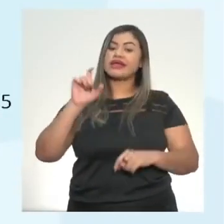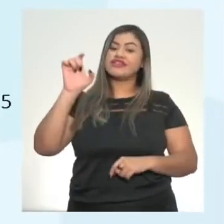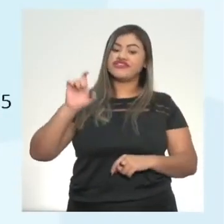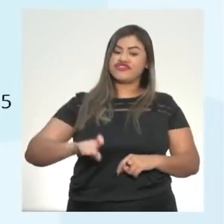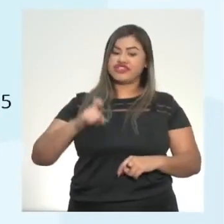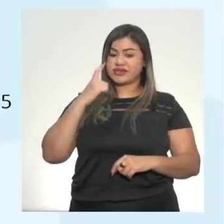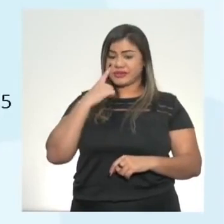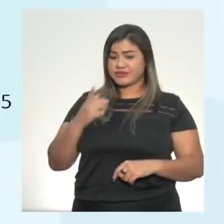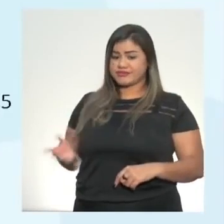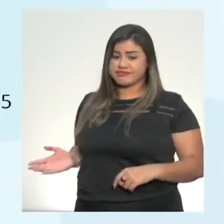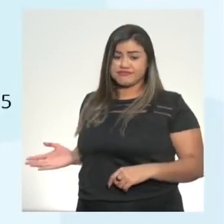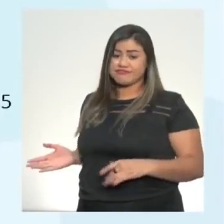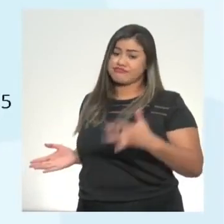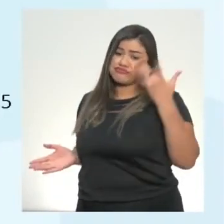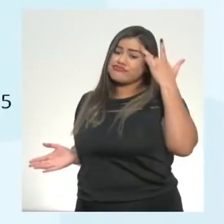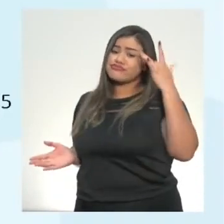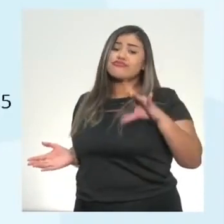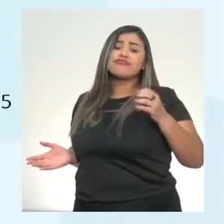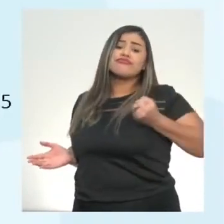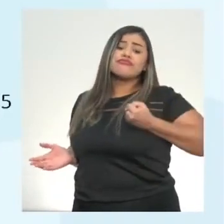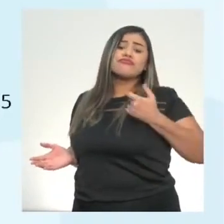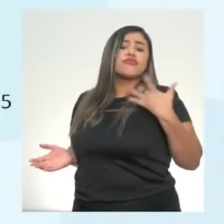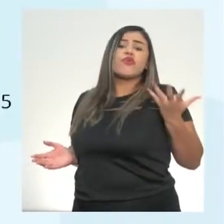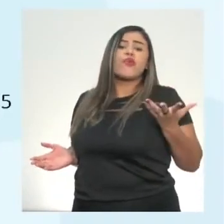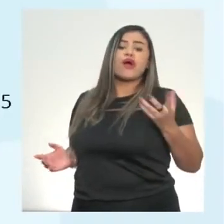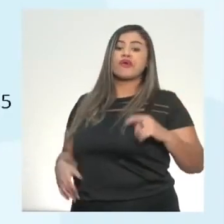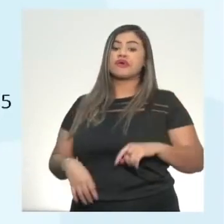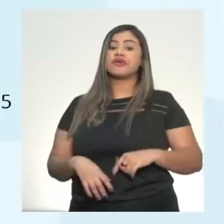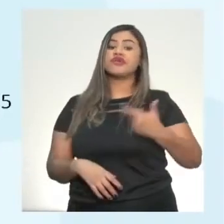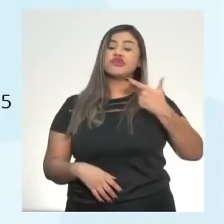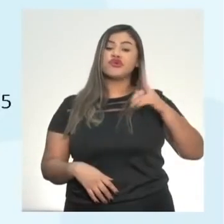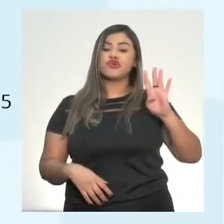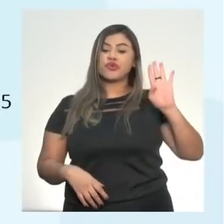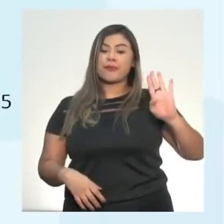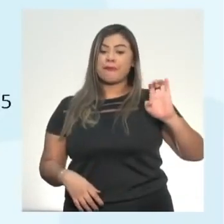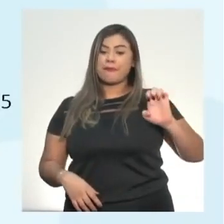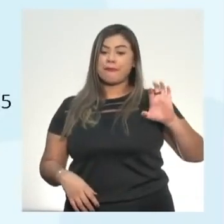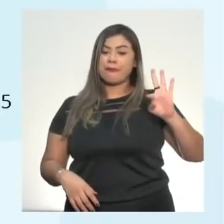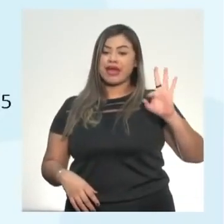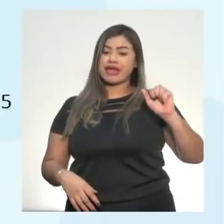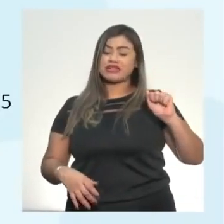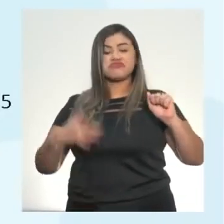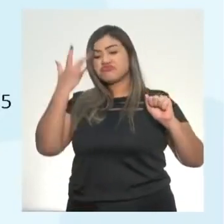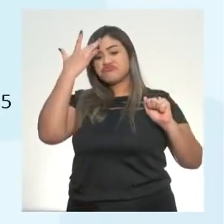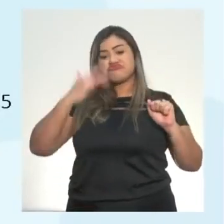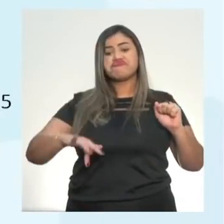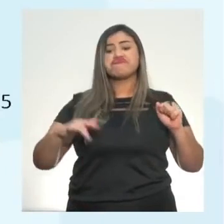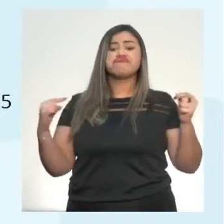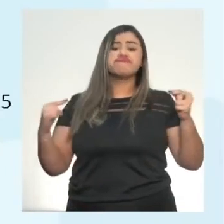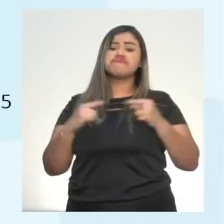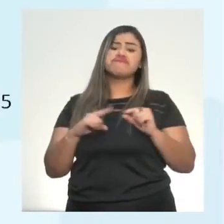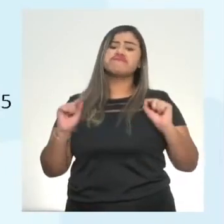x, que eu não sei a medida, e um ângulo chamado de beta, que eu também não sei a medida.